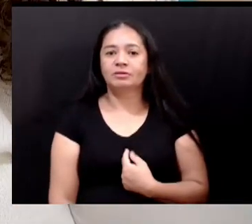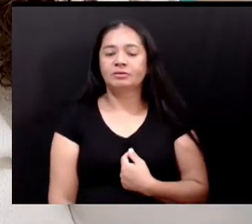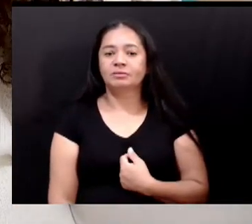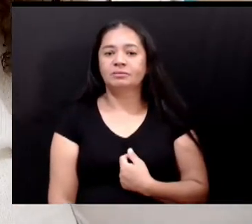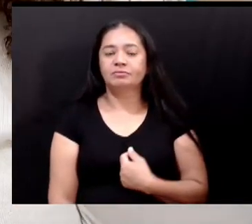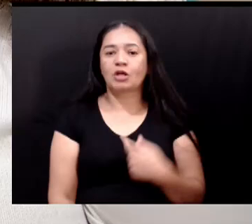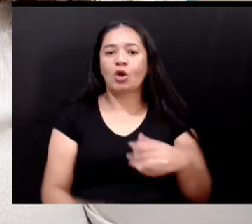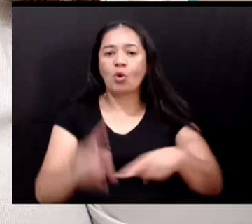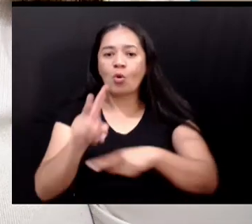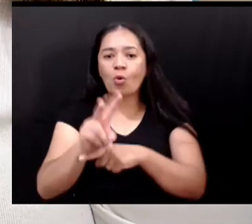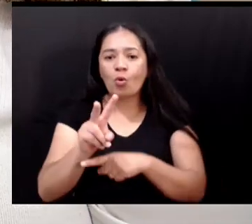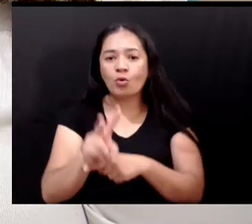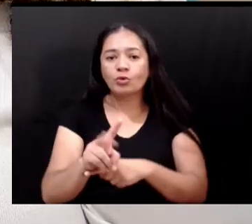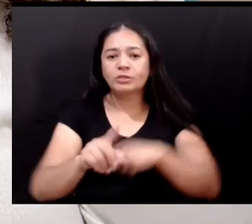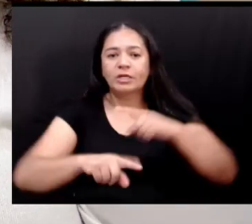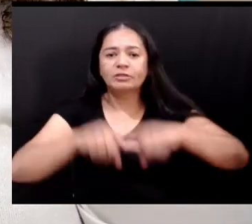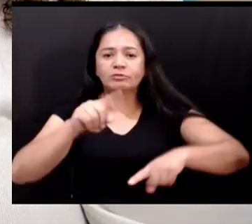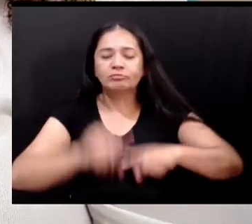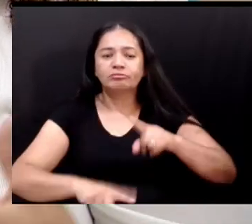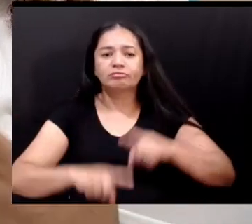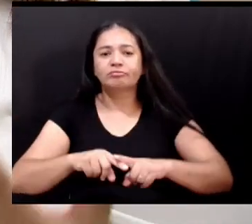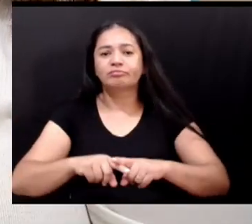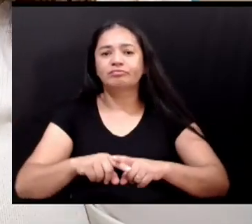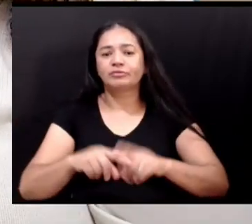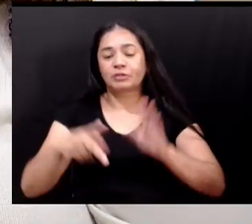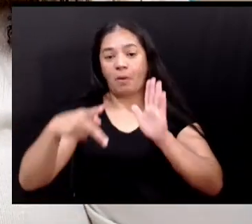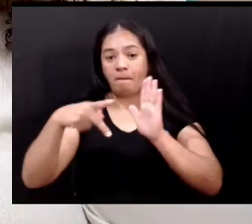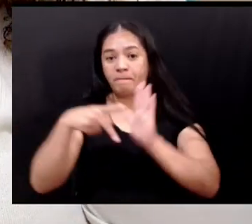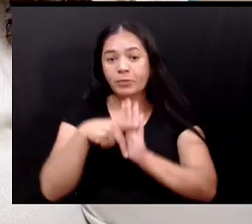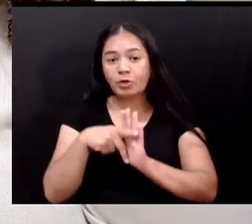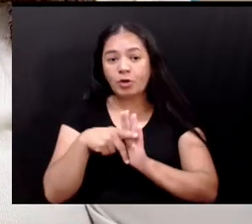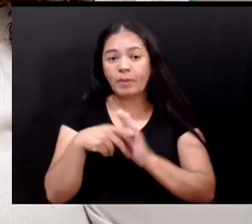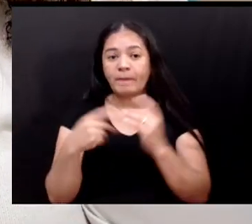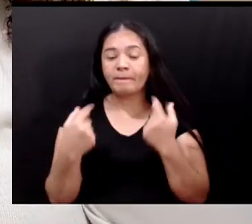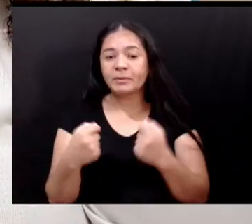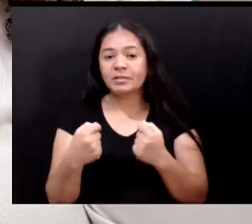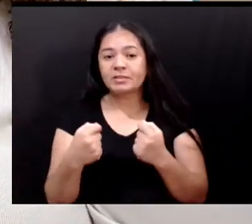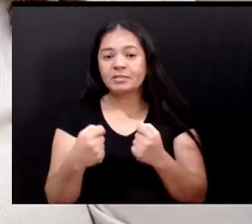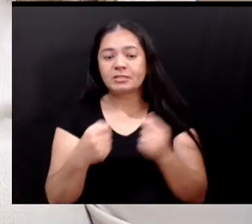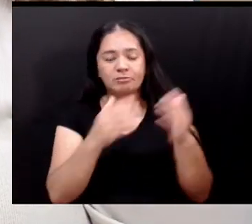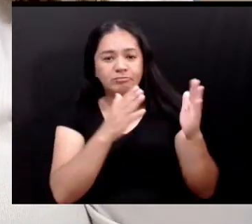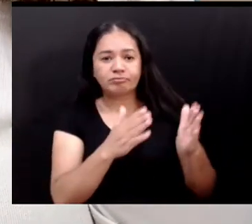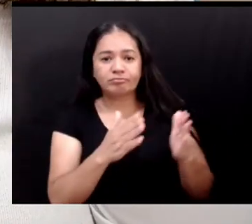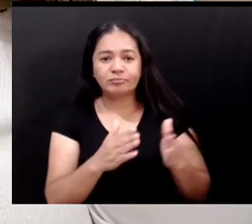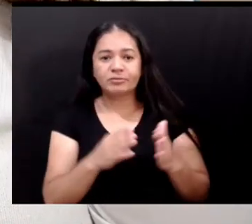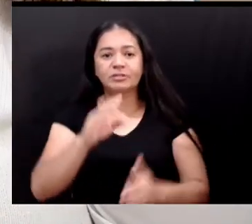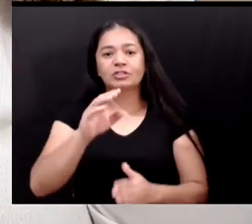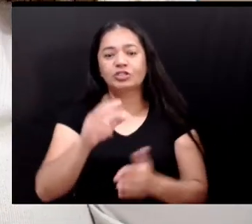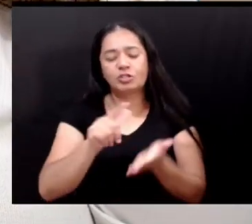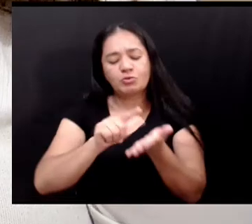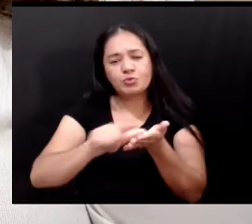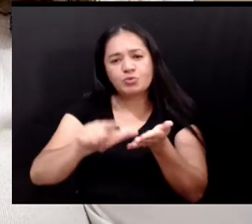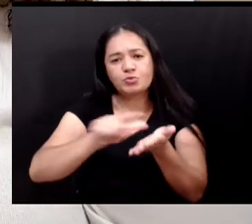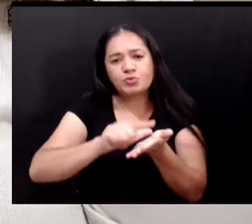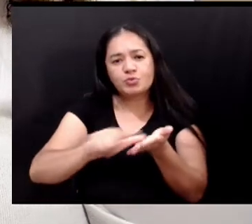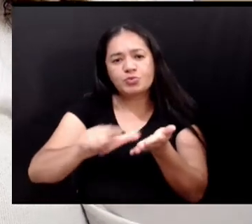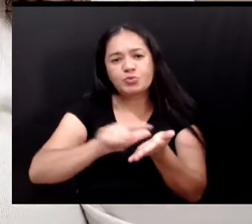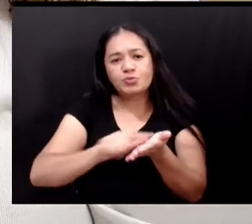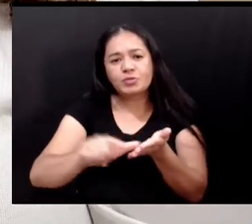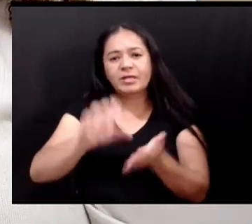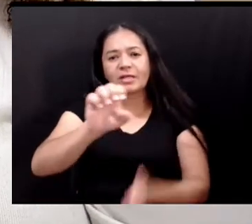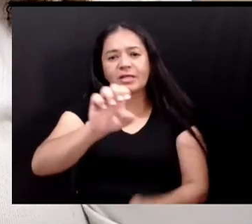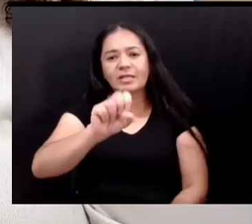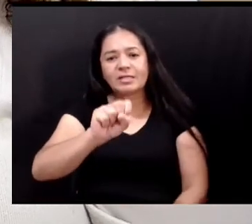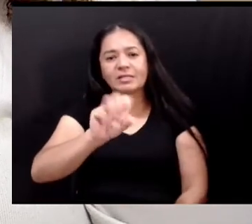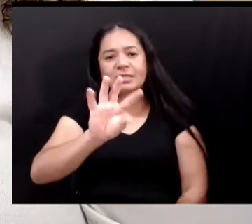os instrumentos, são instrumentos específicos, eles têm que passar por um processo todo de limpeza, desinfecção, esterilização, para